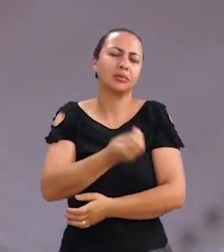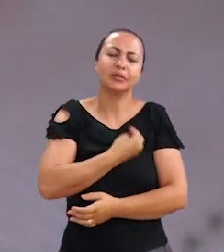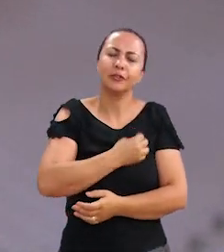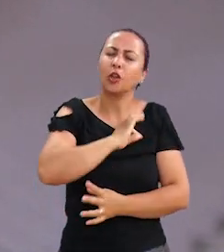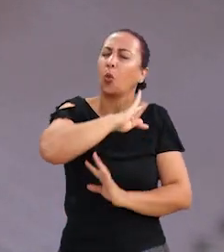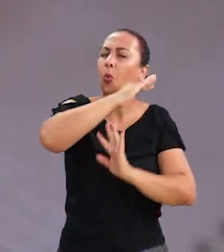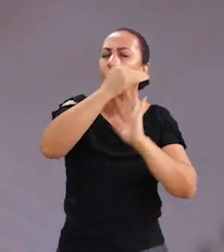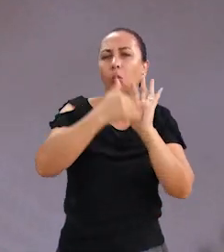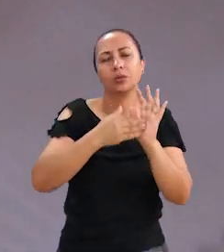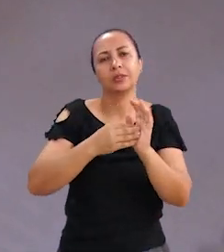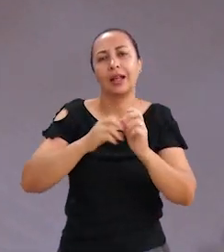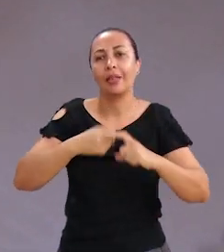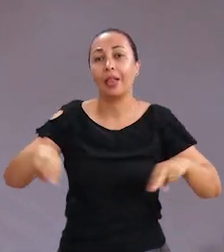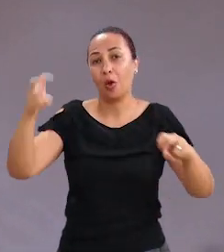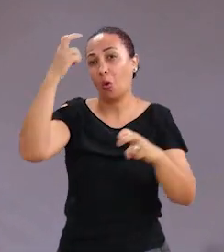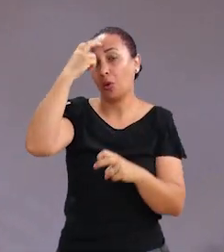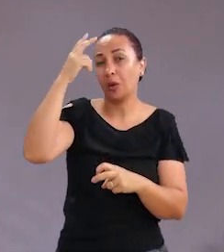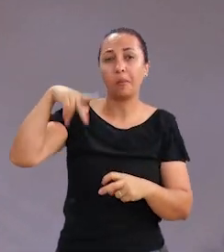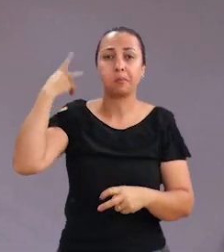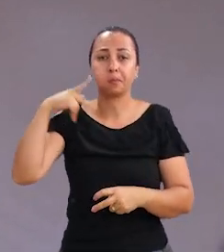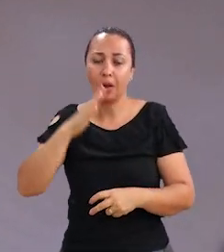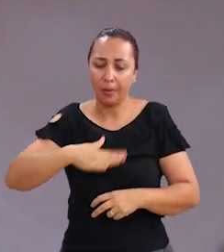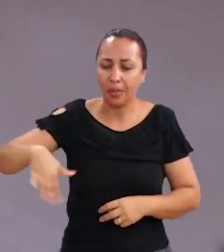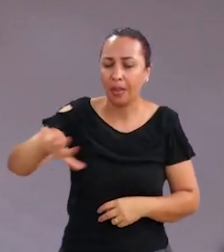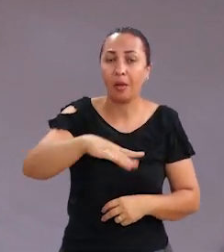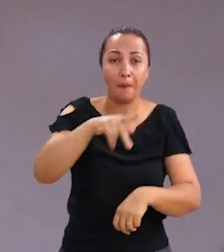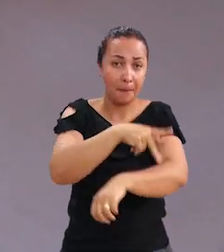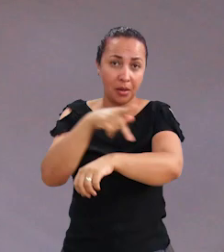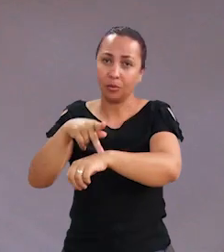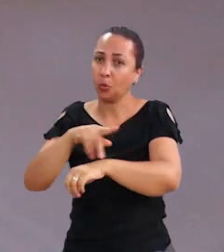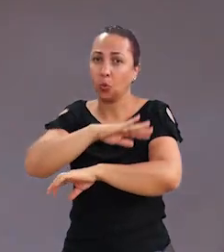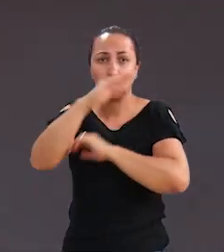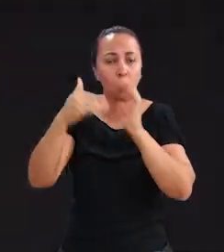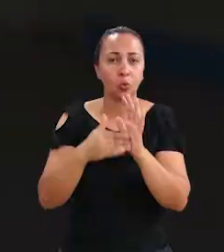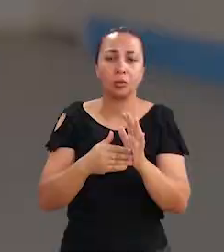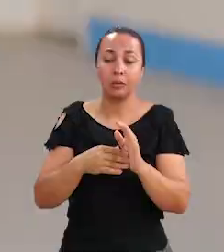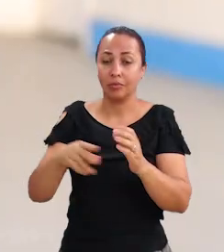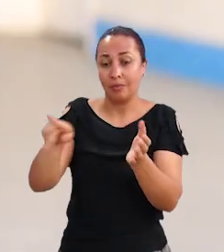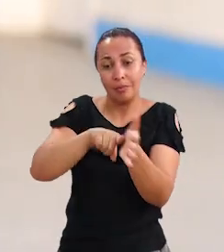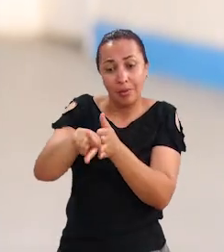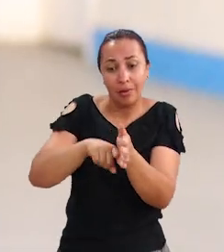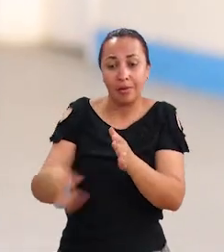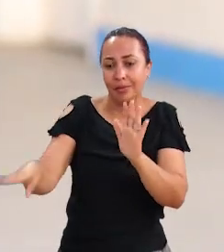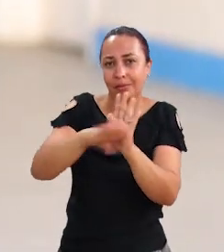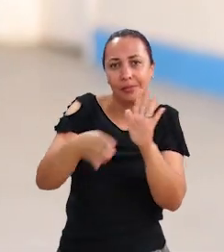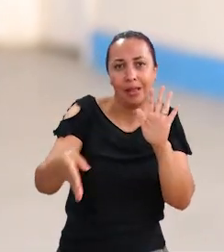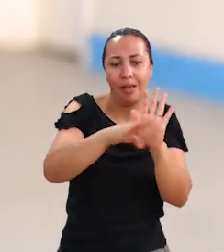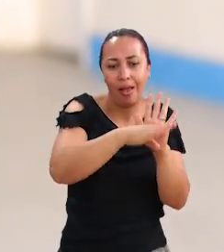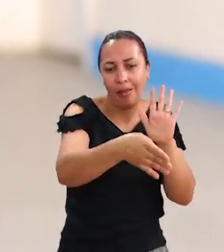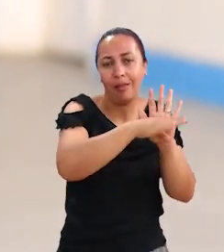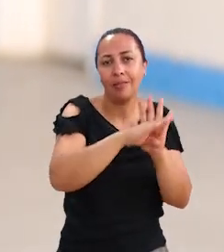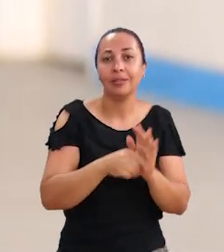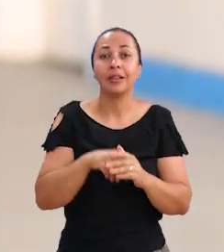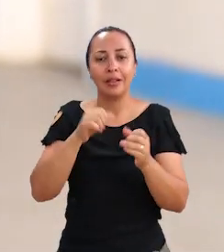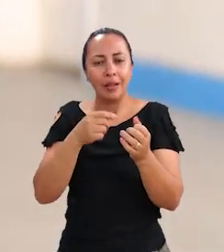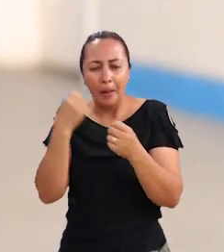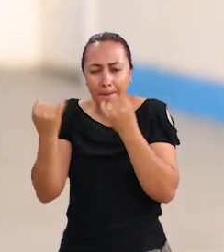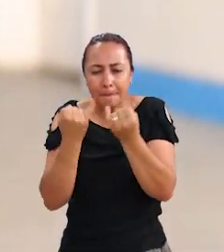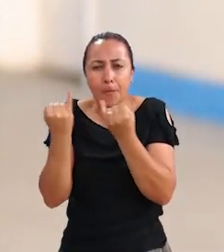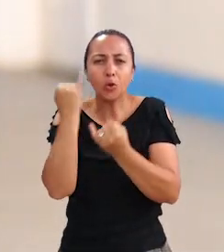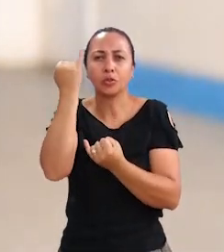vida, né? É uma dimensão cultural, é uma dimensão política, é uma dimensão pedagógica. Então, a pesquisa traz isso, a importância de